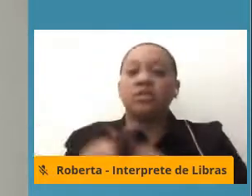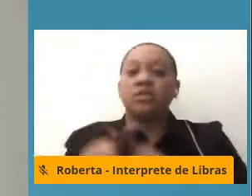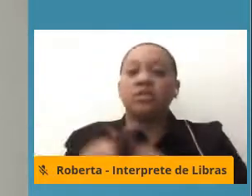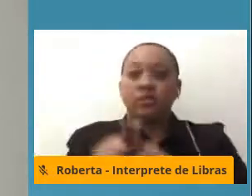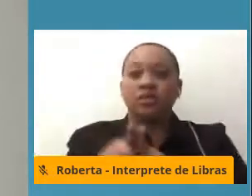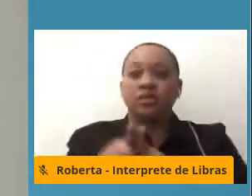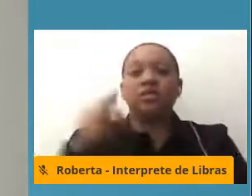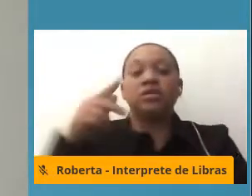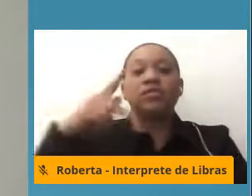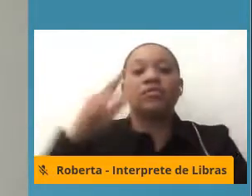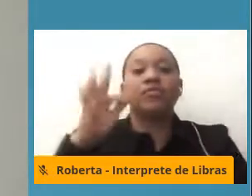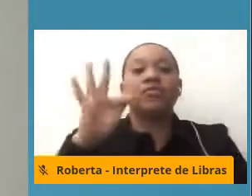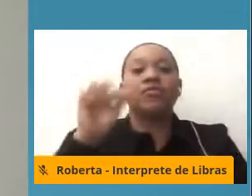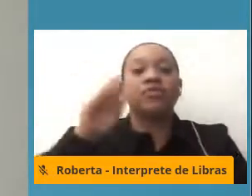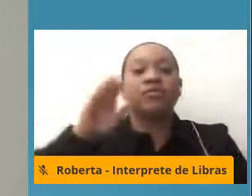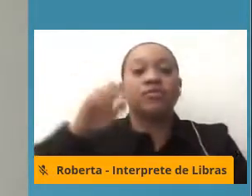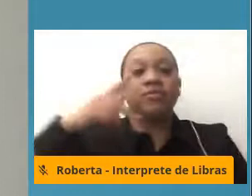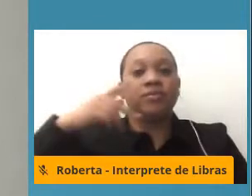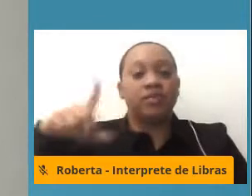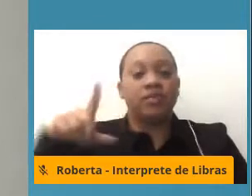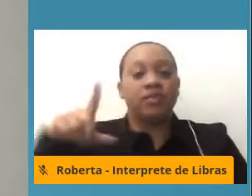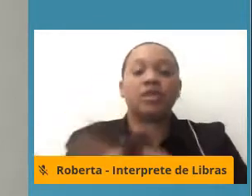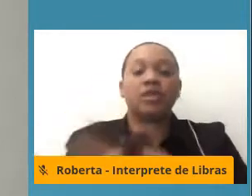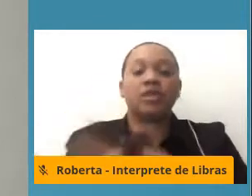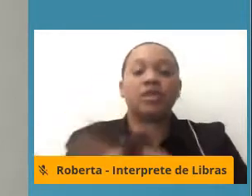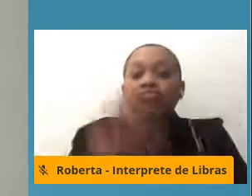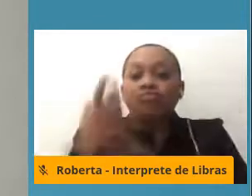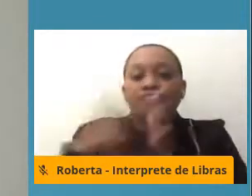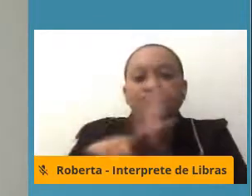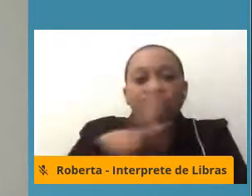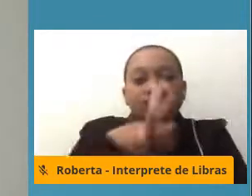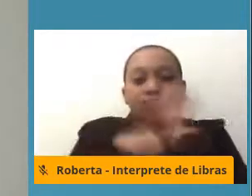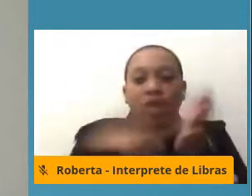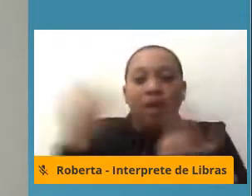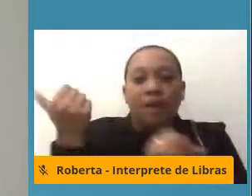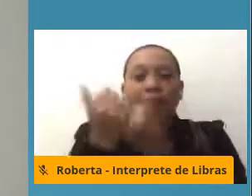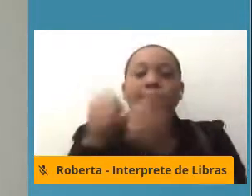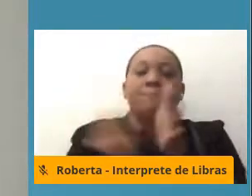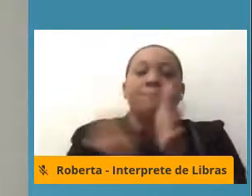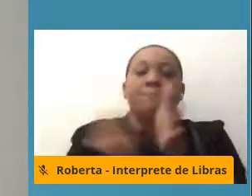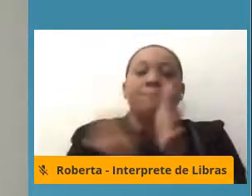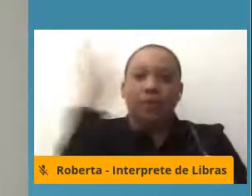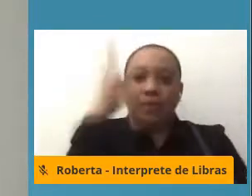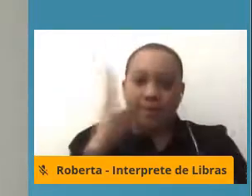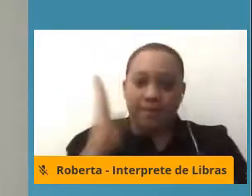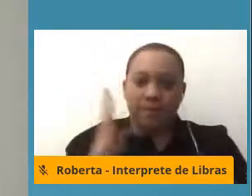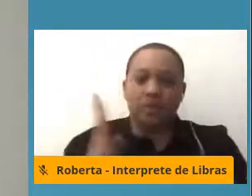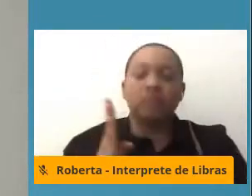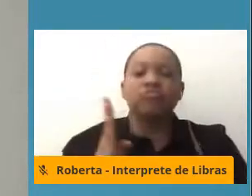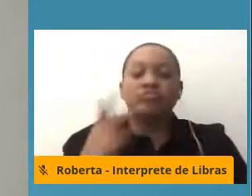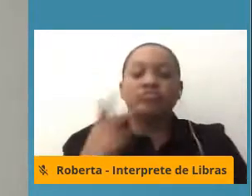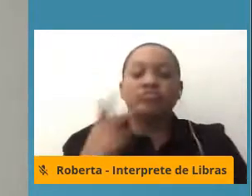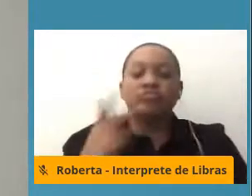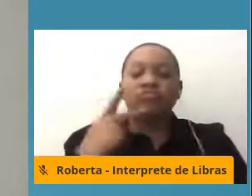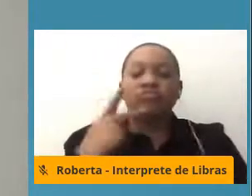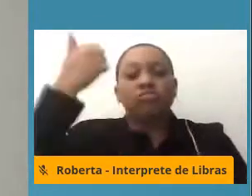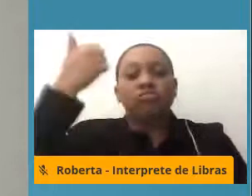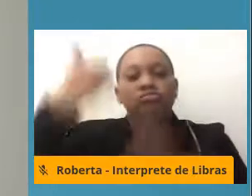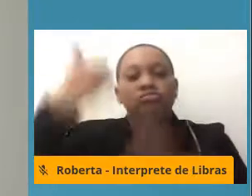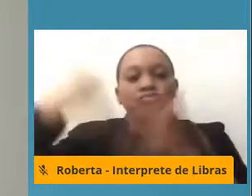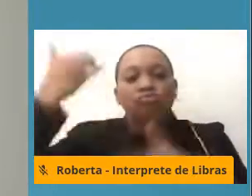do Brasil. Nós vamos estar com ele aqui, falando um pouquinho para a gente, e a FAPEAL divulgou muito o nosso evento, então a gente